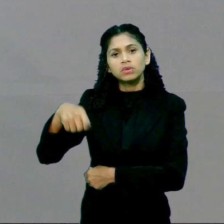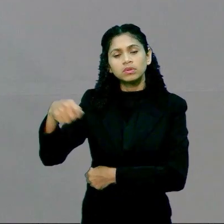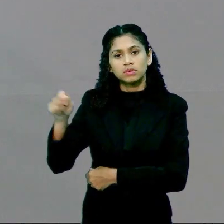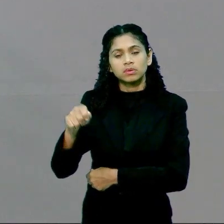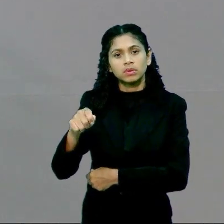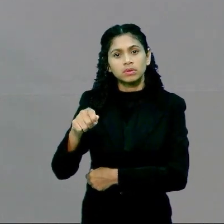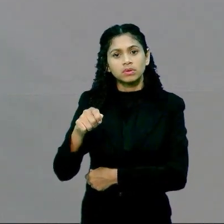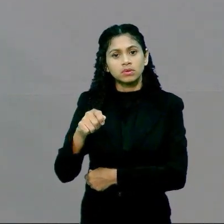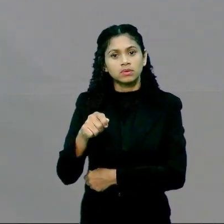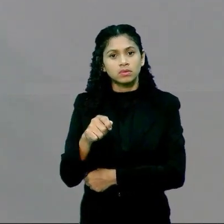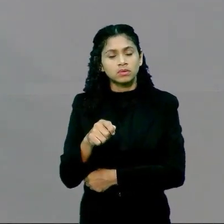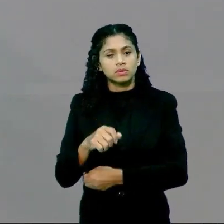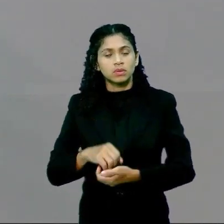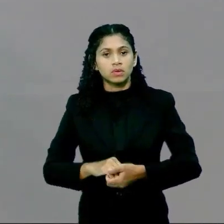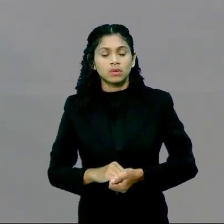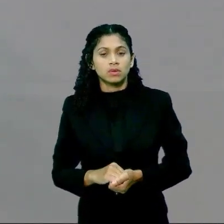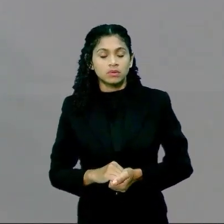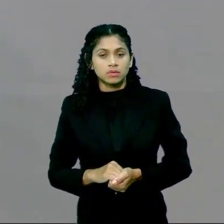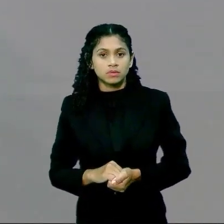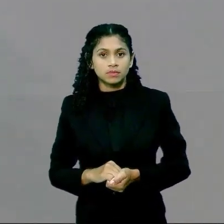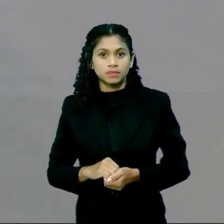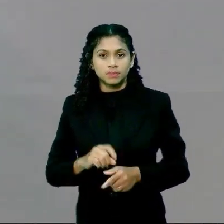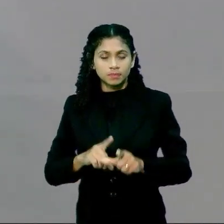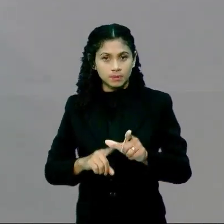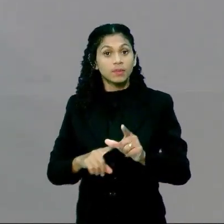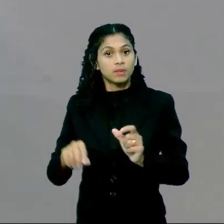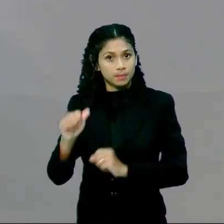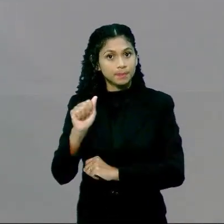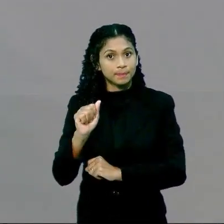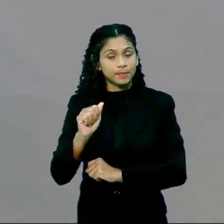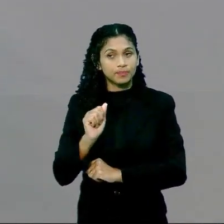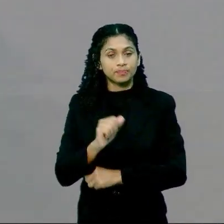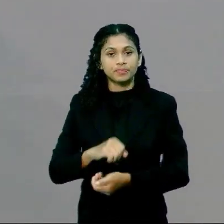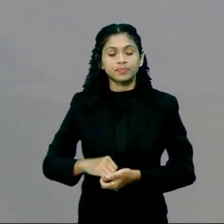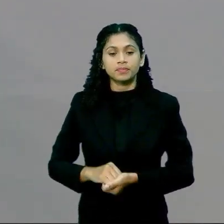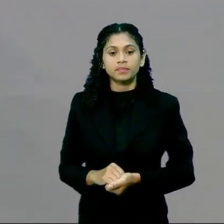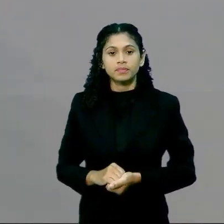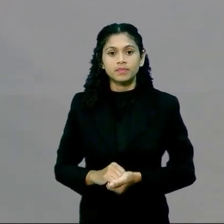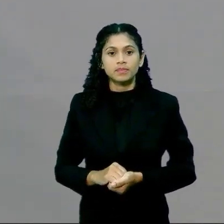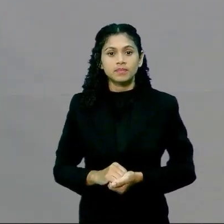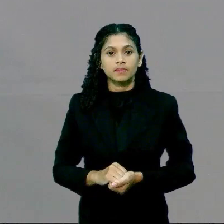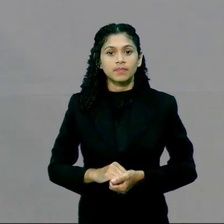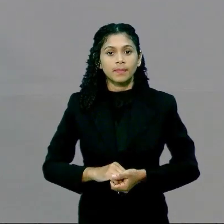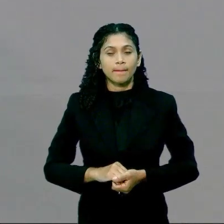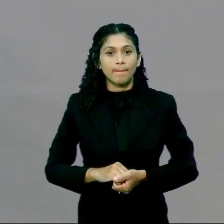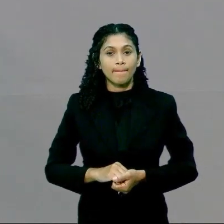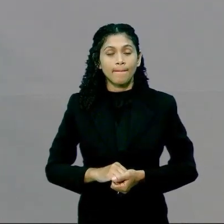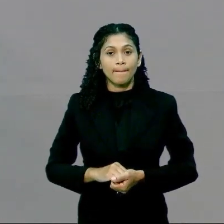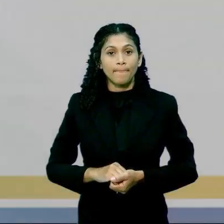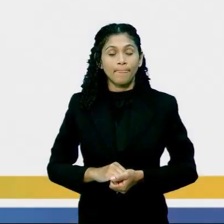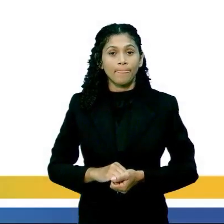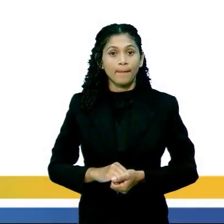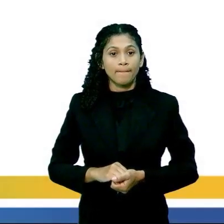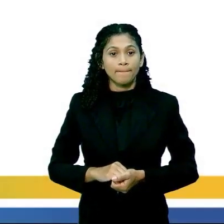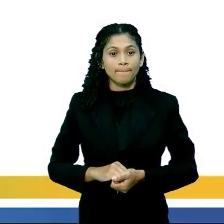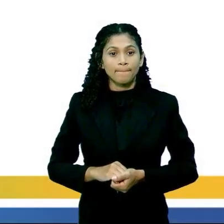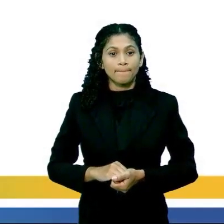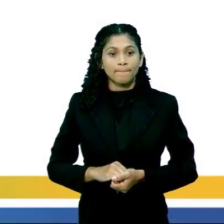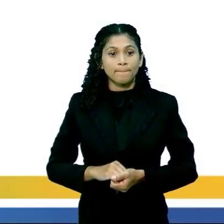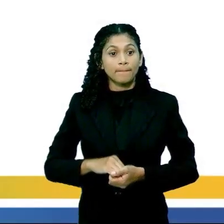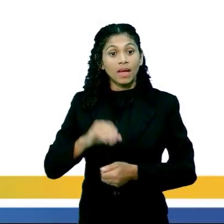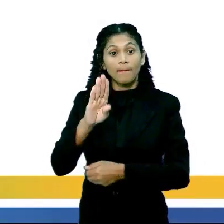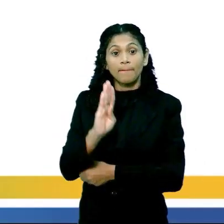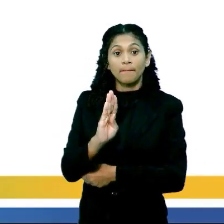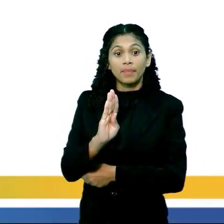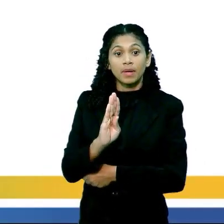Lápide é para defunto, né? Morreu, faz lá a lápide, bota a foto. Aqui já é fulano de tal. com a data de nascimento e a data de óbito. Isso é uma